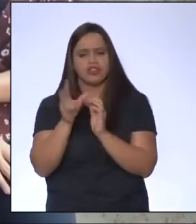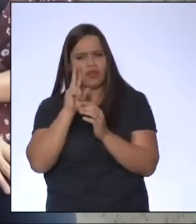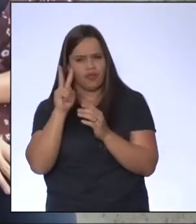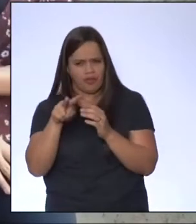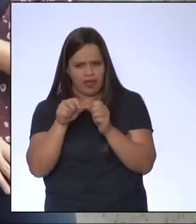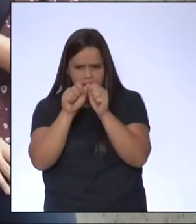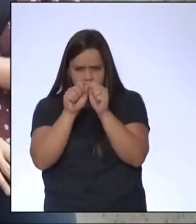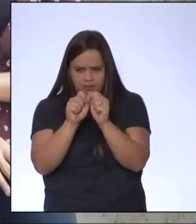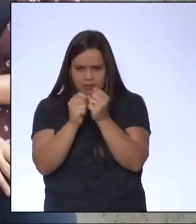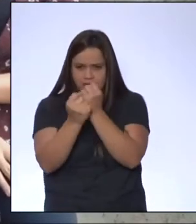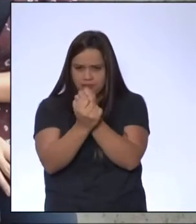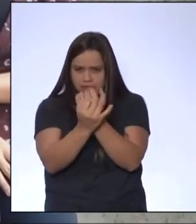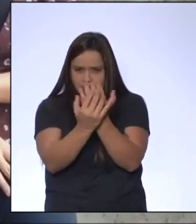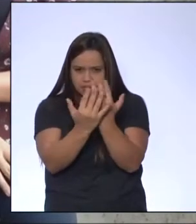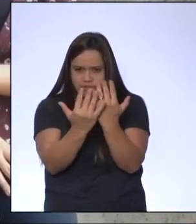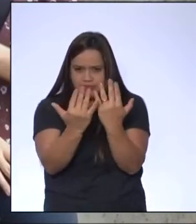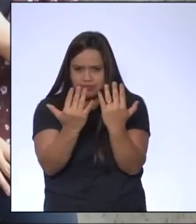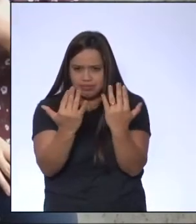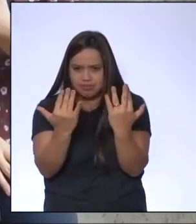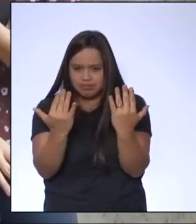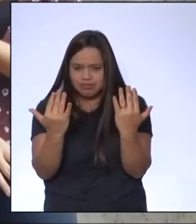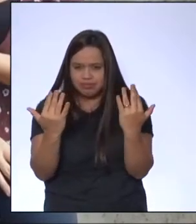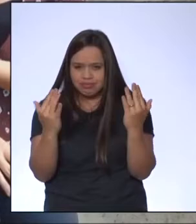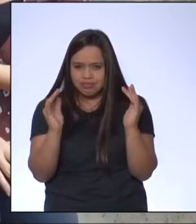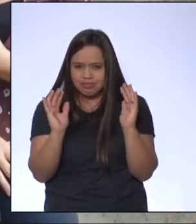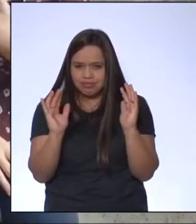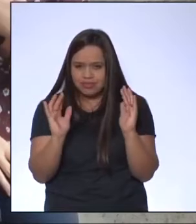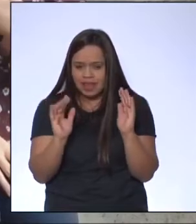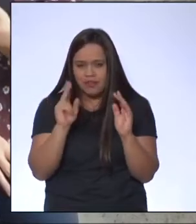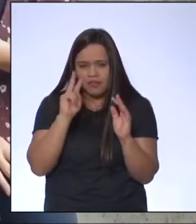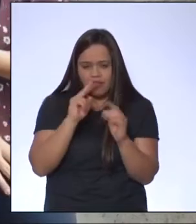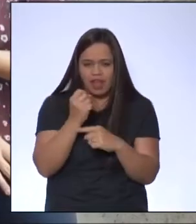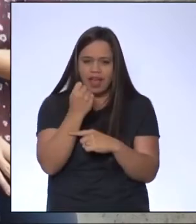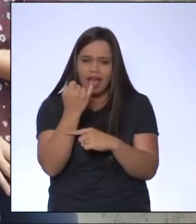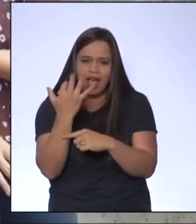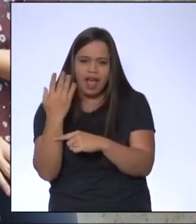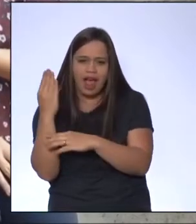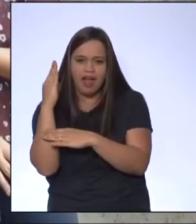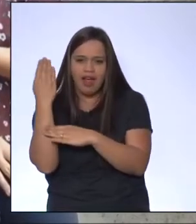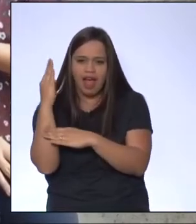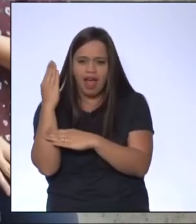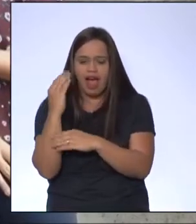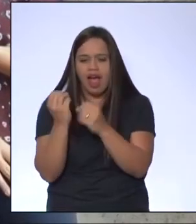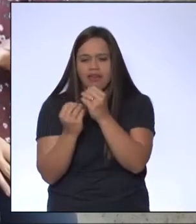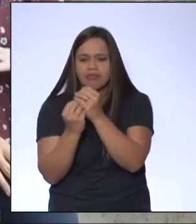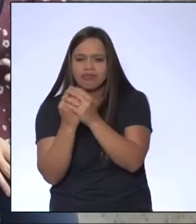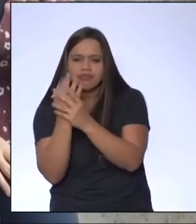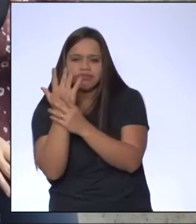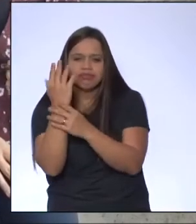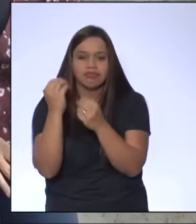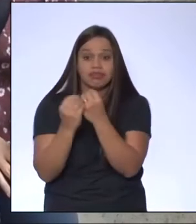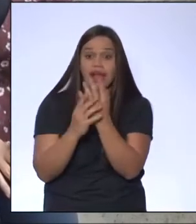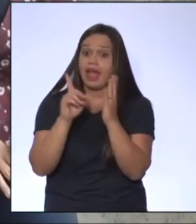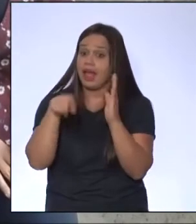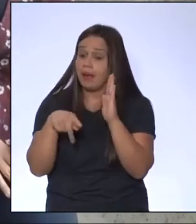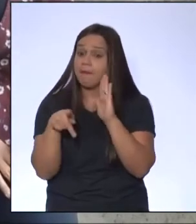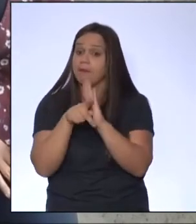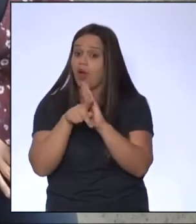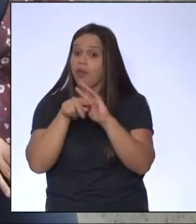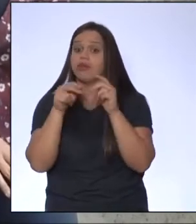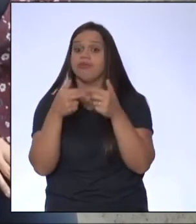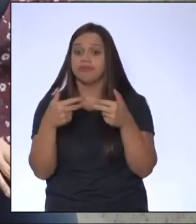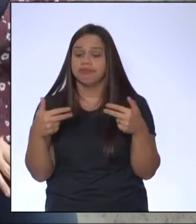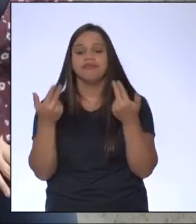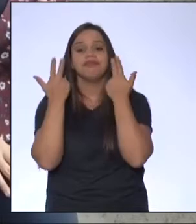primeiro plano, nós conseguimos perceber aqui alguns topos de árvores e arbustos. Esses são elementos